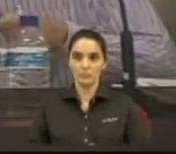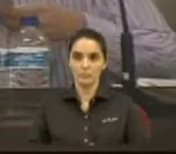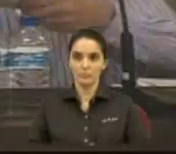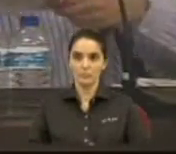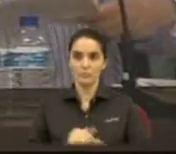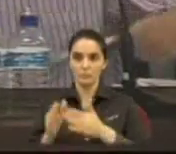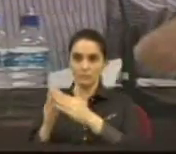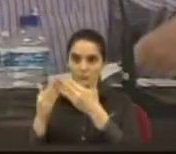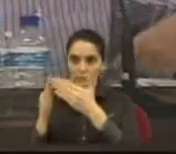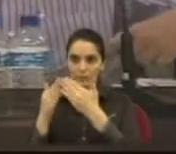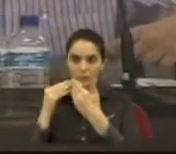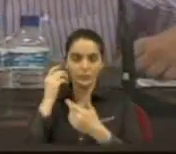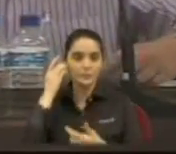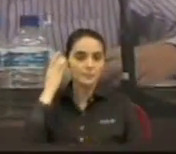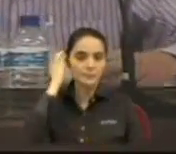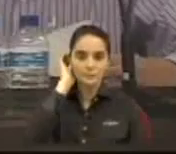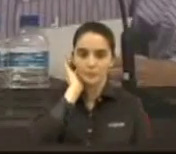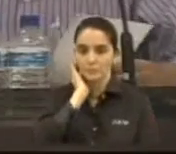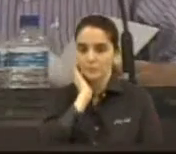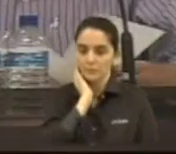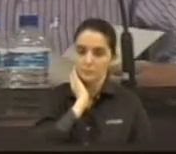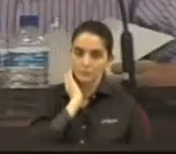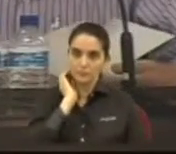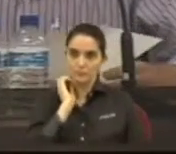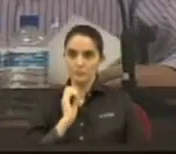Por favor. Estão todos.